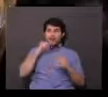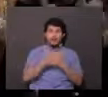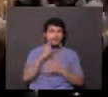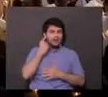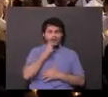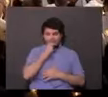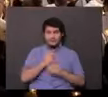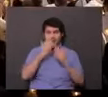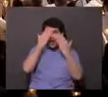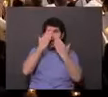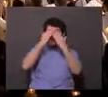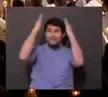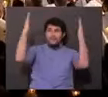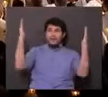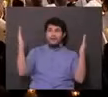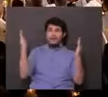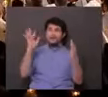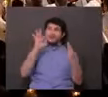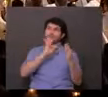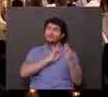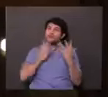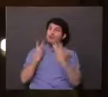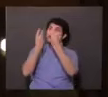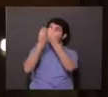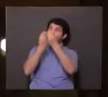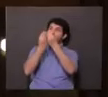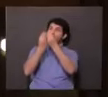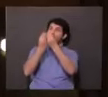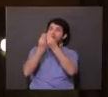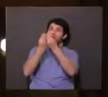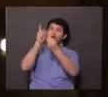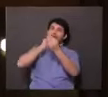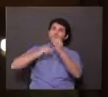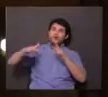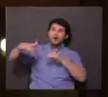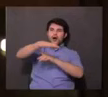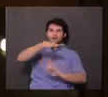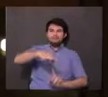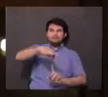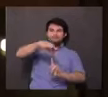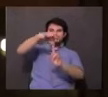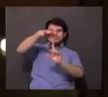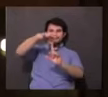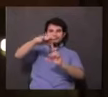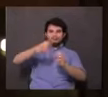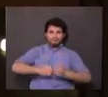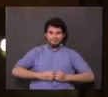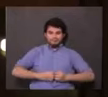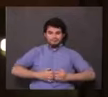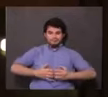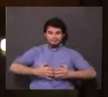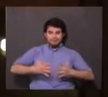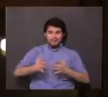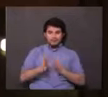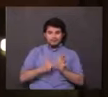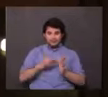Ave Maria, cheia de graça, o Senhor é convosco. Bendita sois vós entre as mulheres e bendito é o